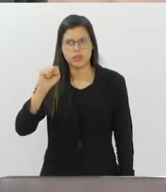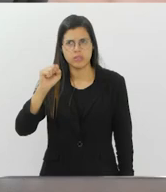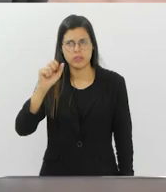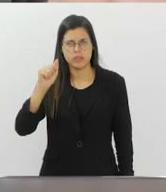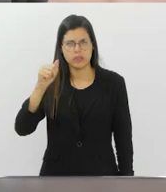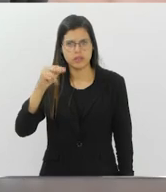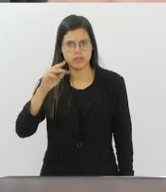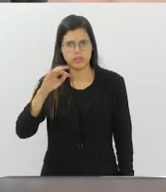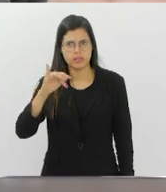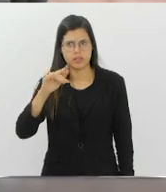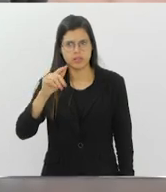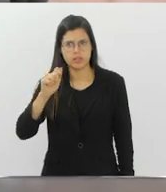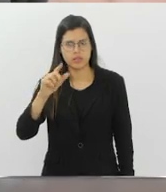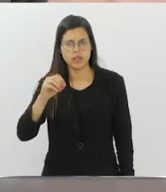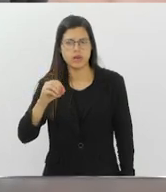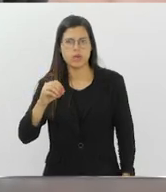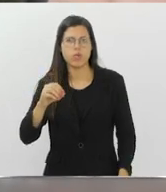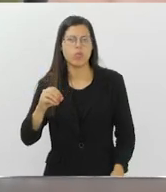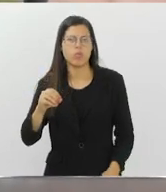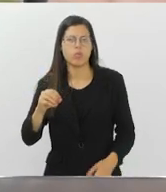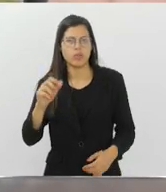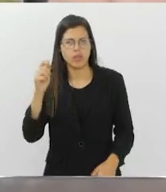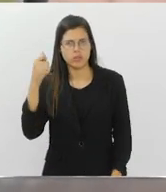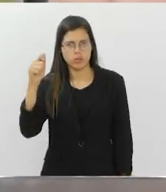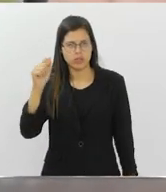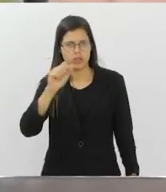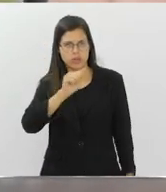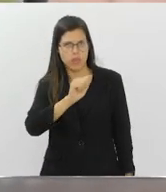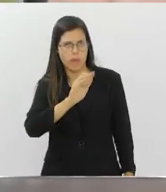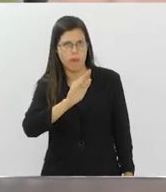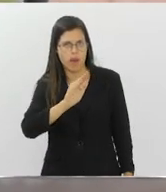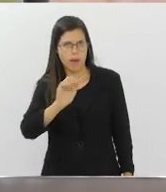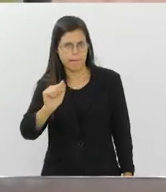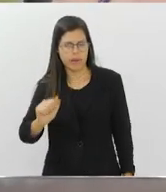Brasileira Adsoniana, ABA. Por favor, senhora Adriana.